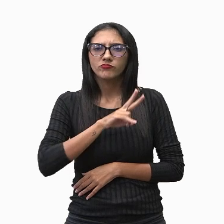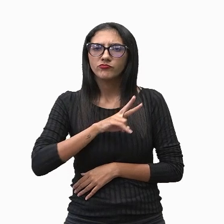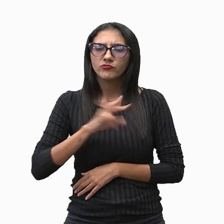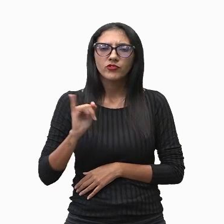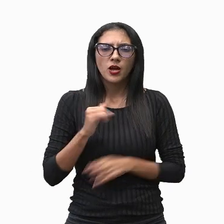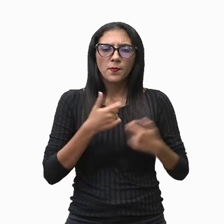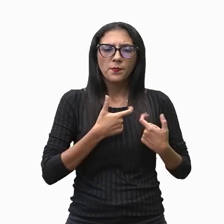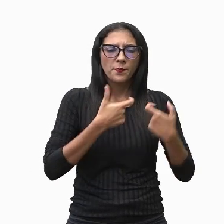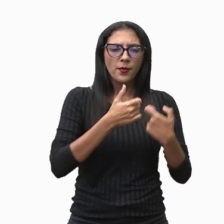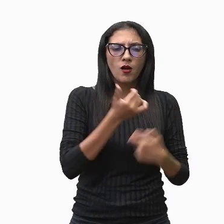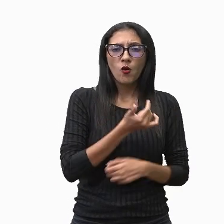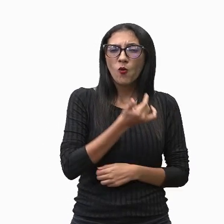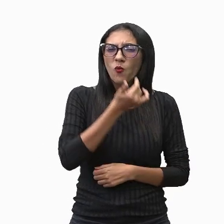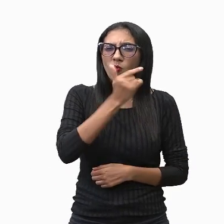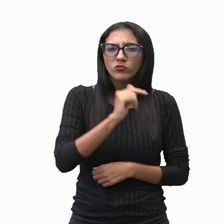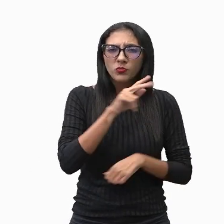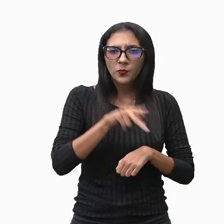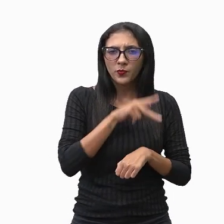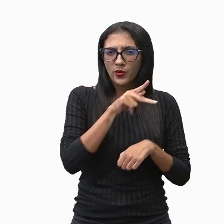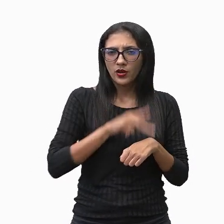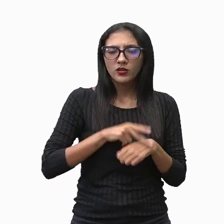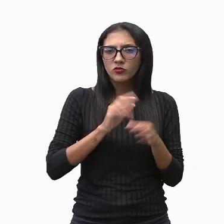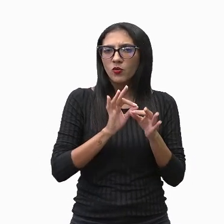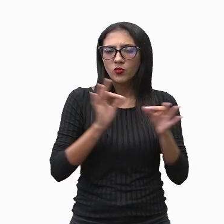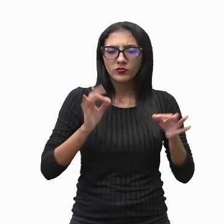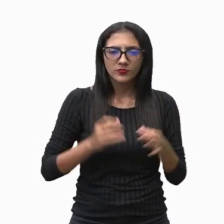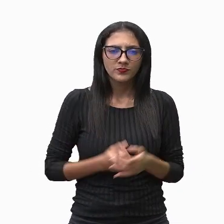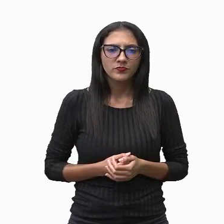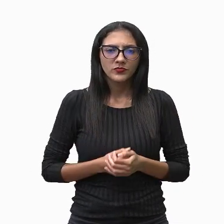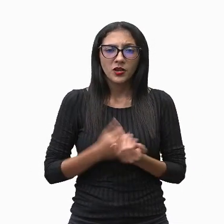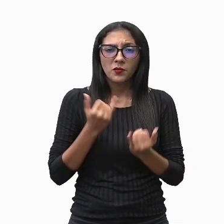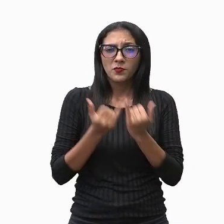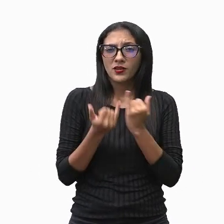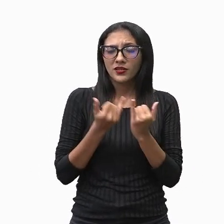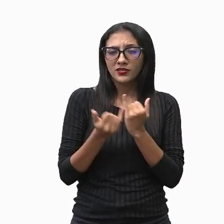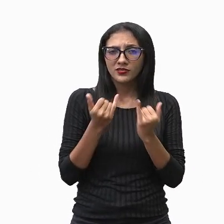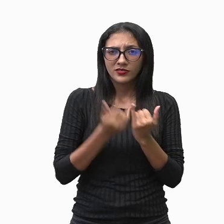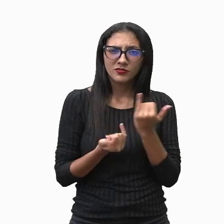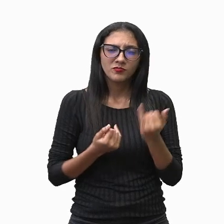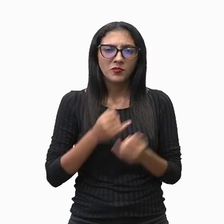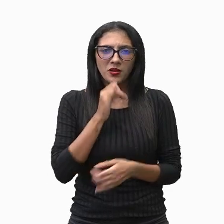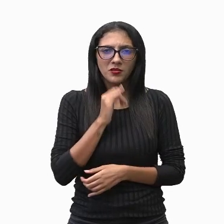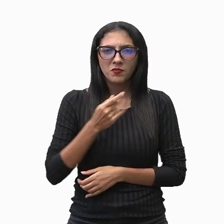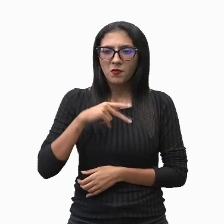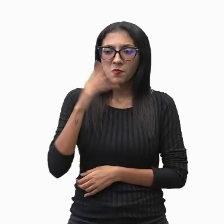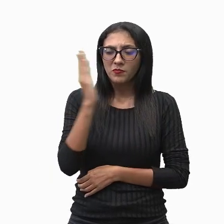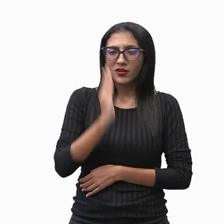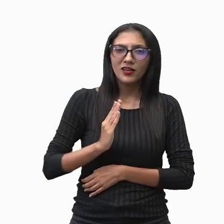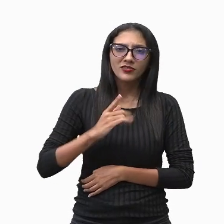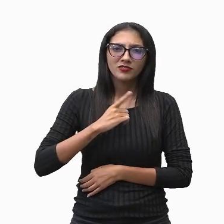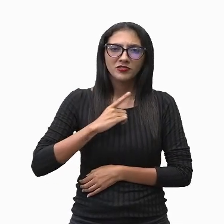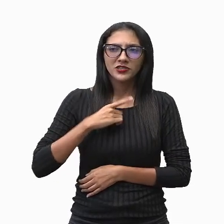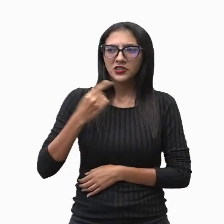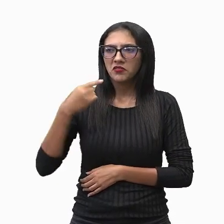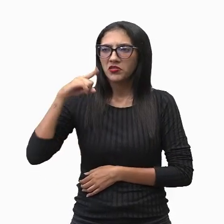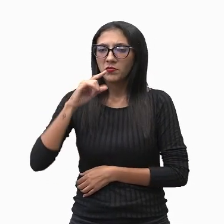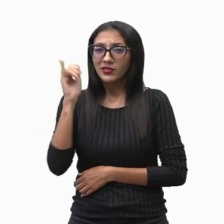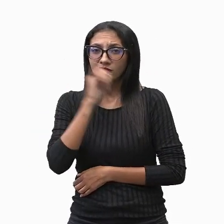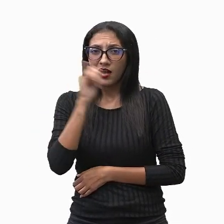em outro país longe, não é isso? Como foi o caso lá do Brasil, que foi lutar na Segunda Guerra Mundial lá na